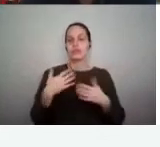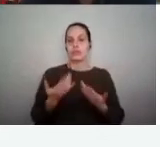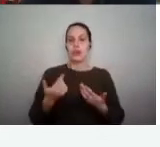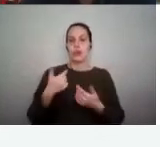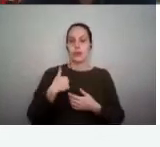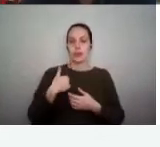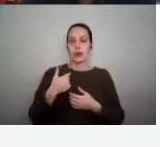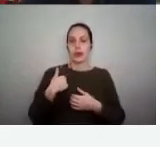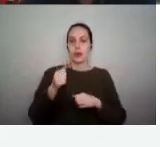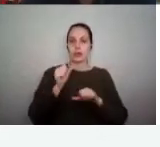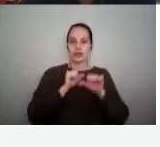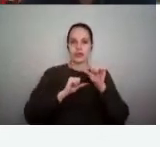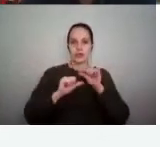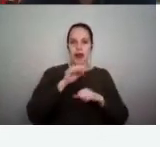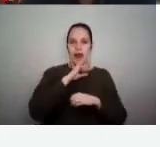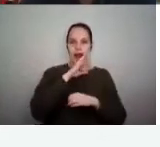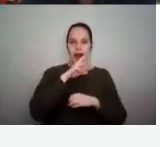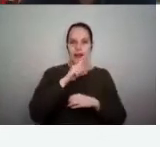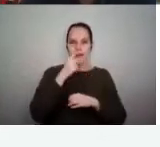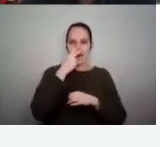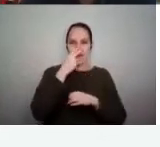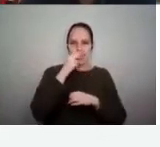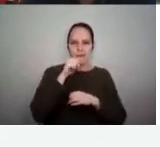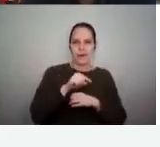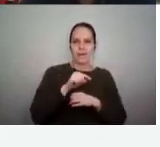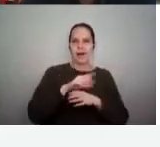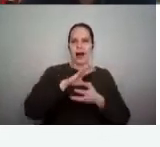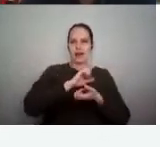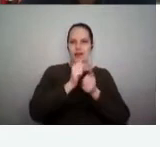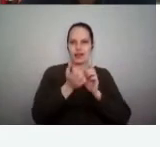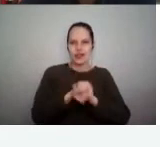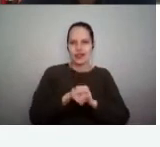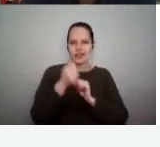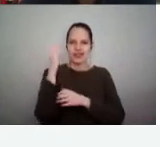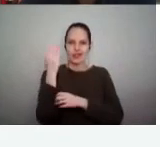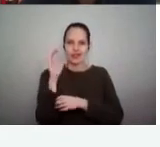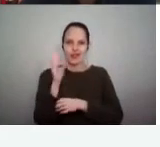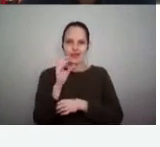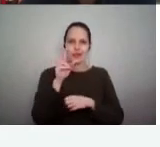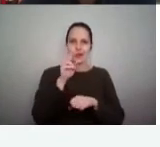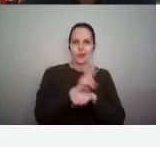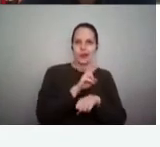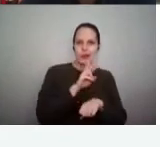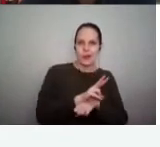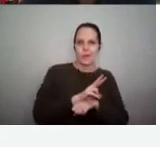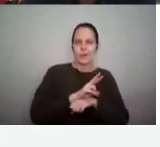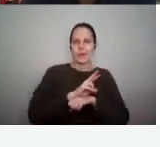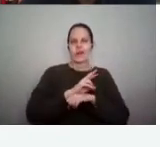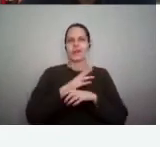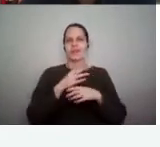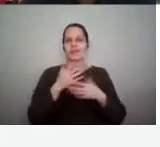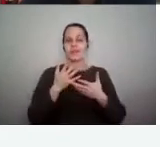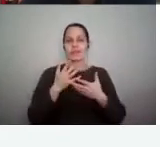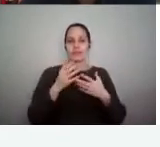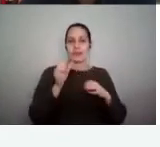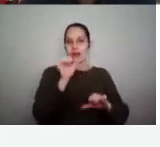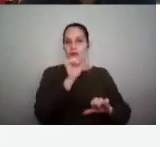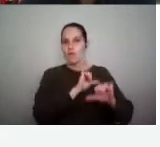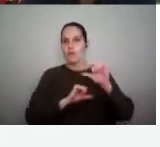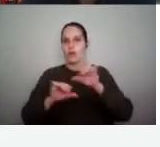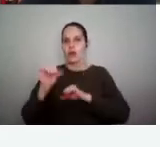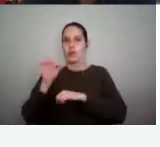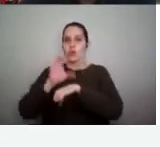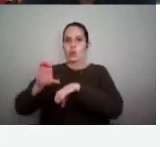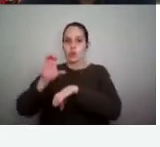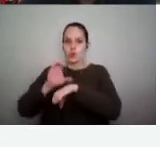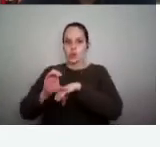animal artista, científico, educador e cuidador num curso, né, que é o Cuidado Regido pelo